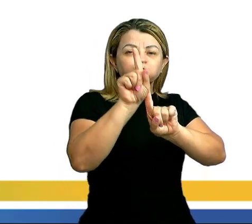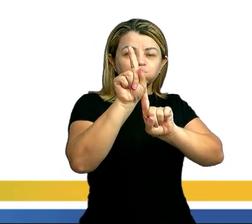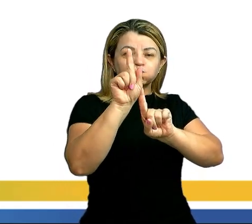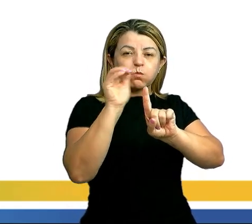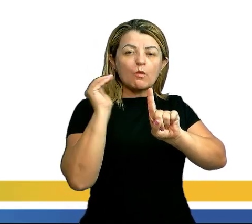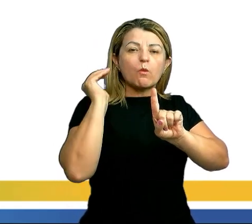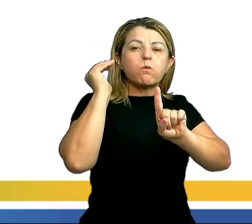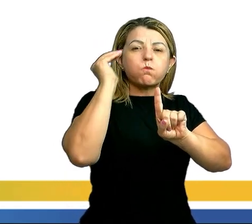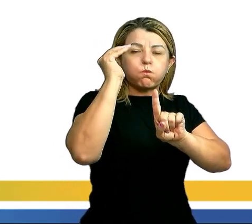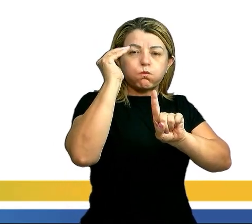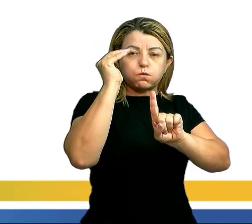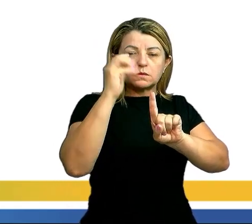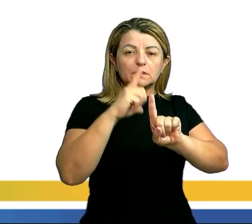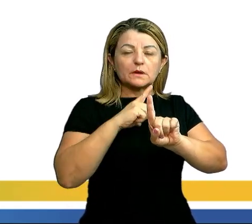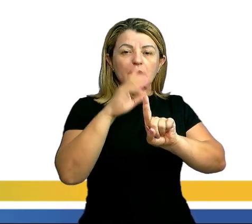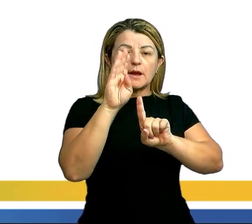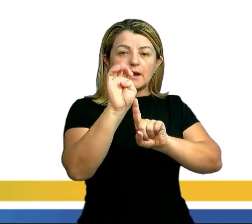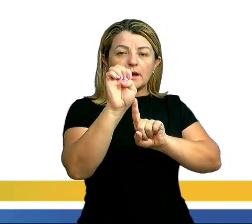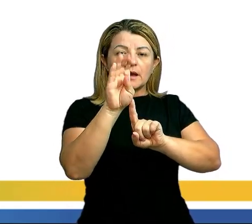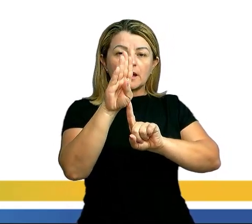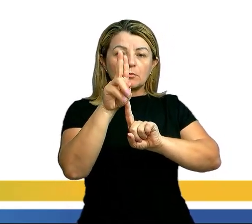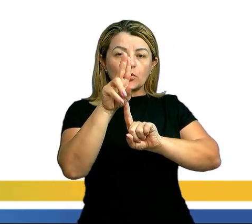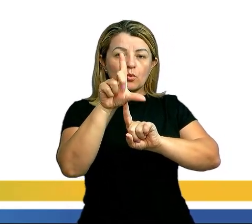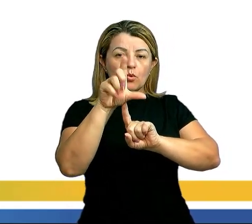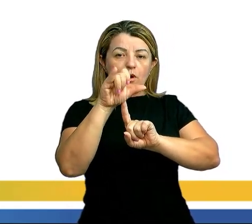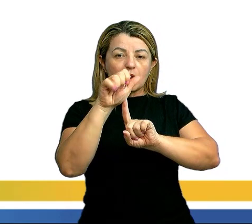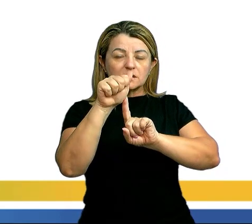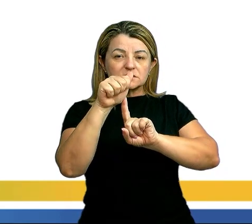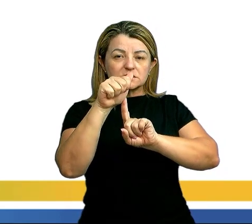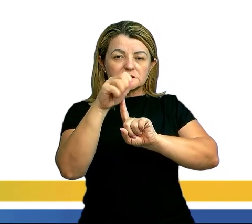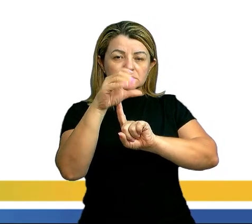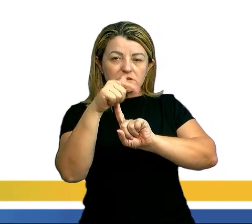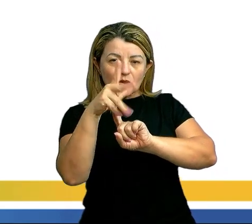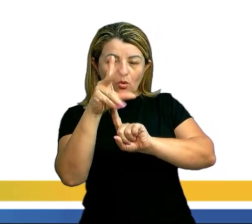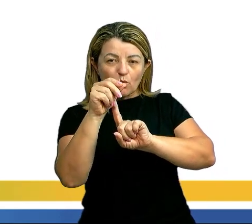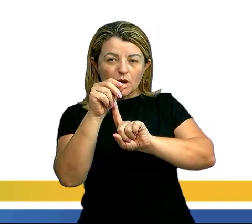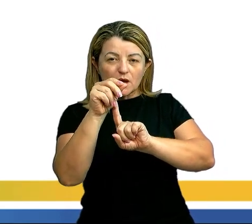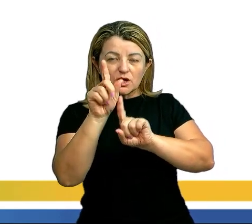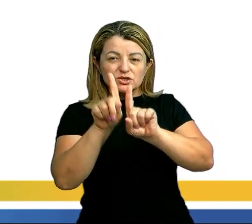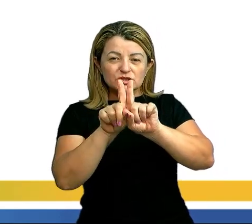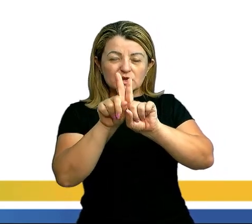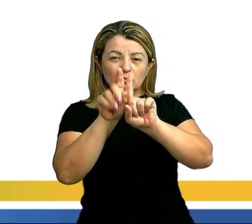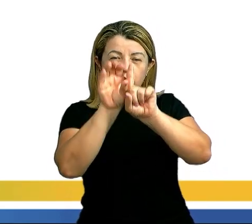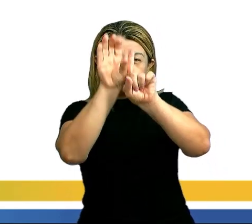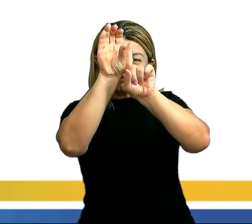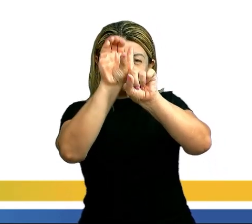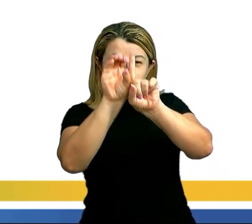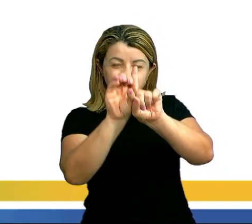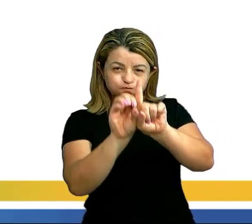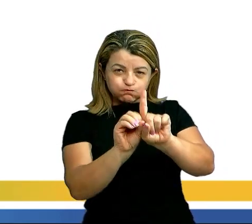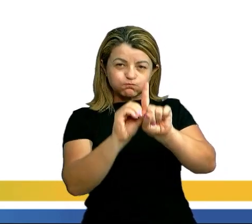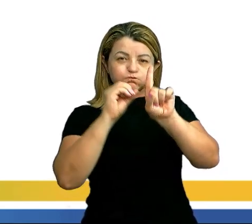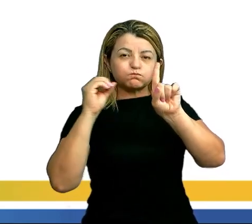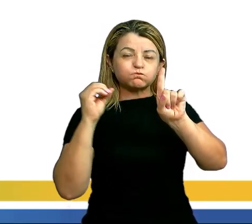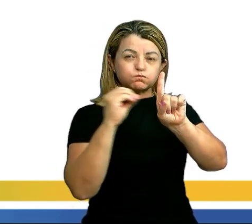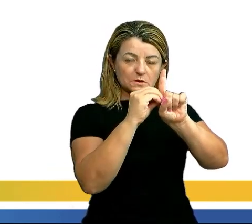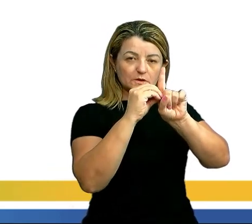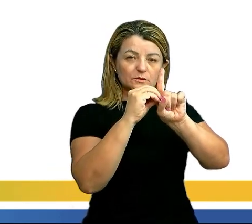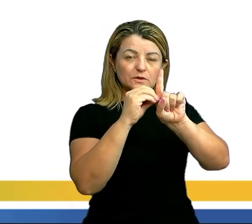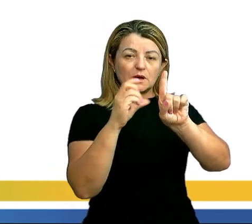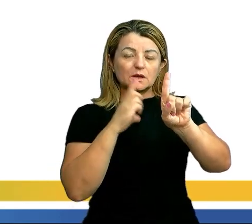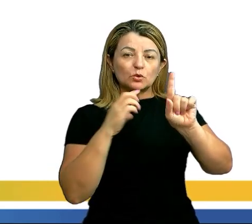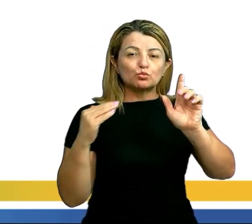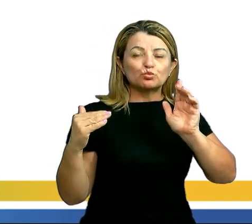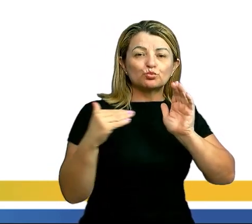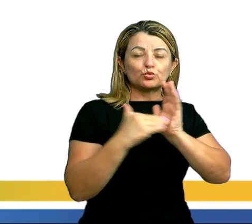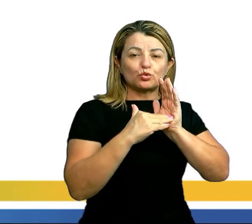de ebulição. Para que chegamos num tal do zero absoluto, que chamamos de zero absoluto, é quando temos um total de